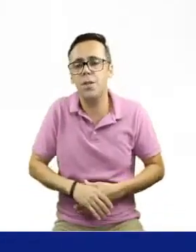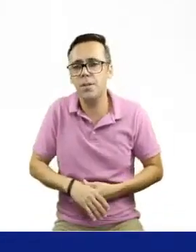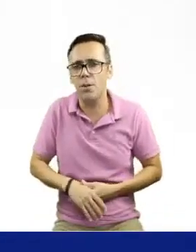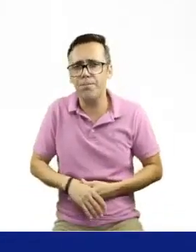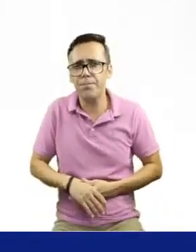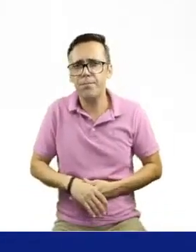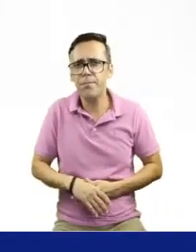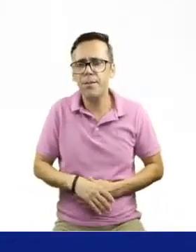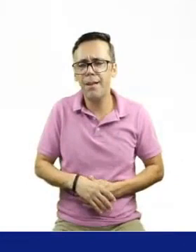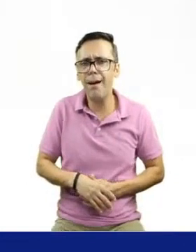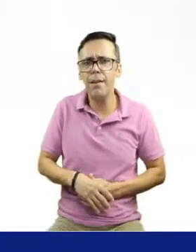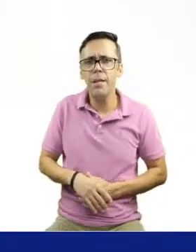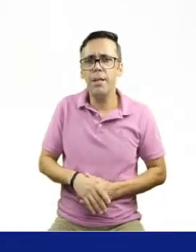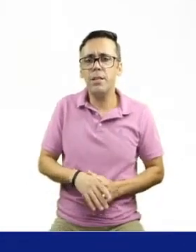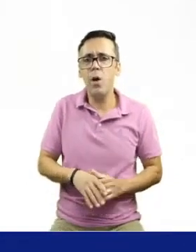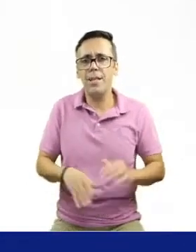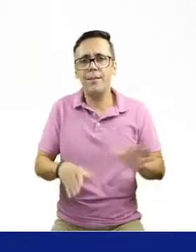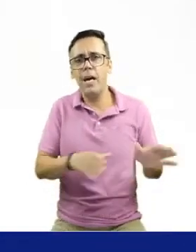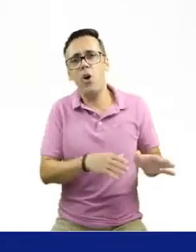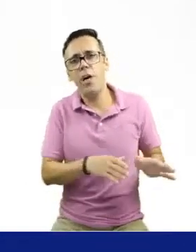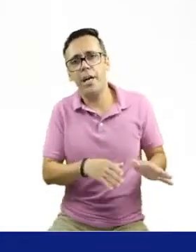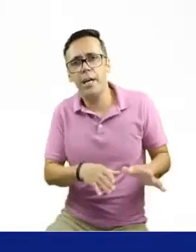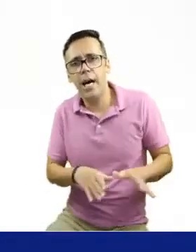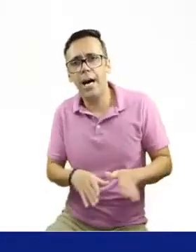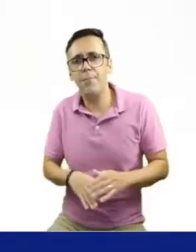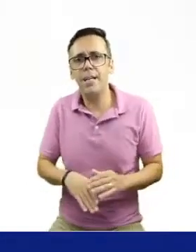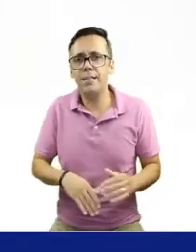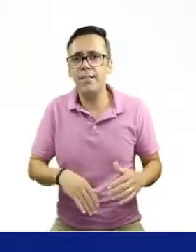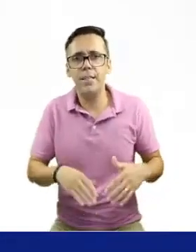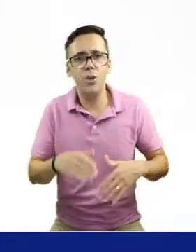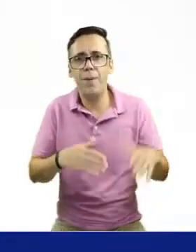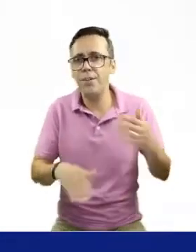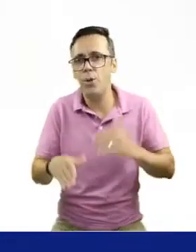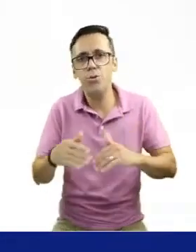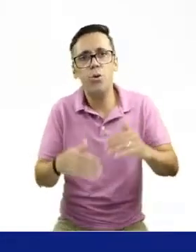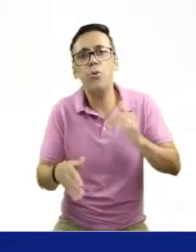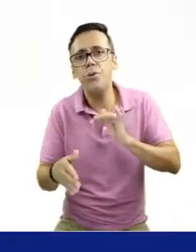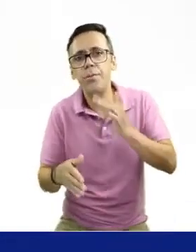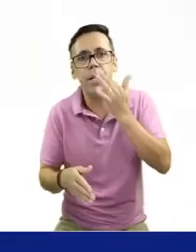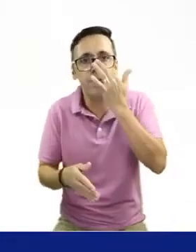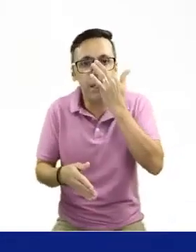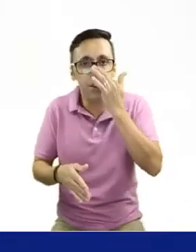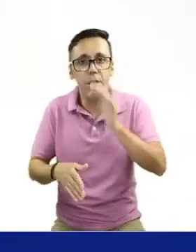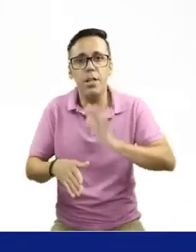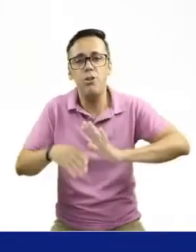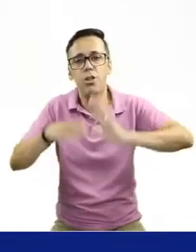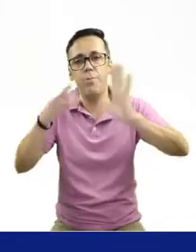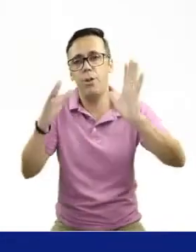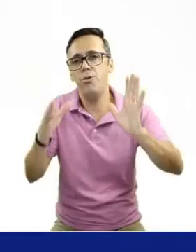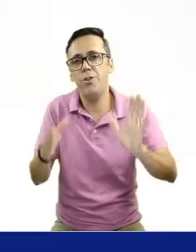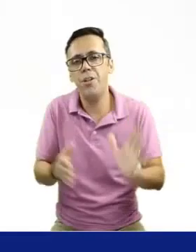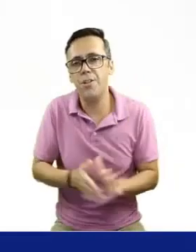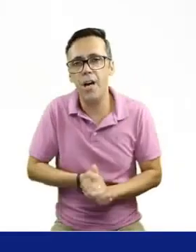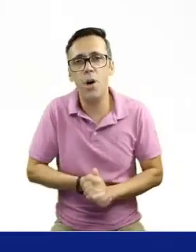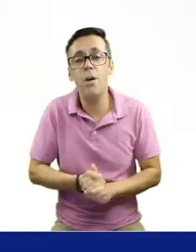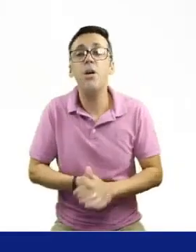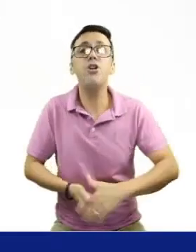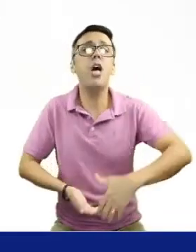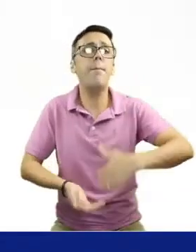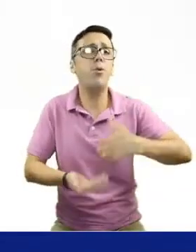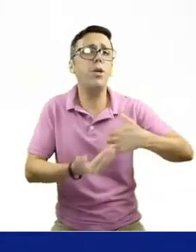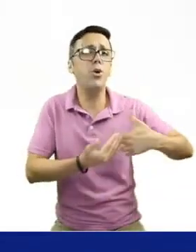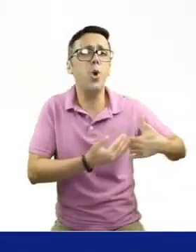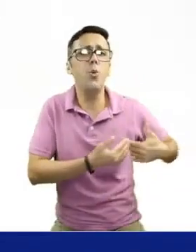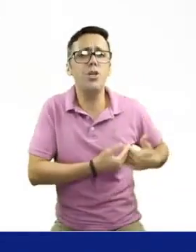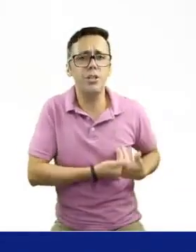prazo de inscrição tá então até agora a banca está seguindo o padrão dos concursos mesmo né 30 dias de inscrição